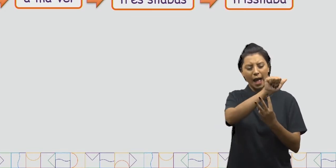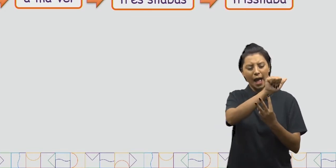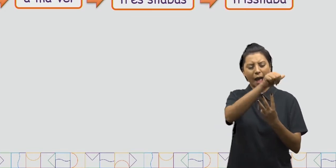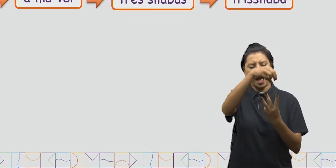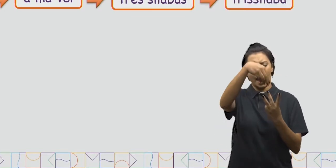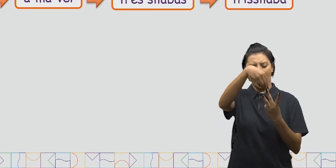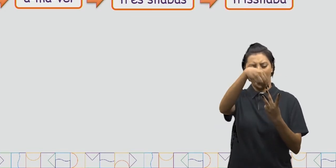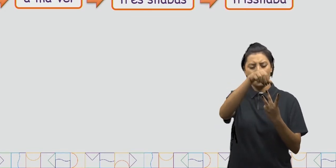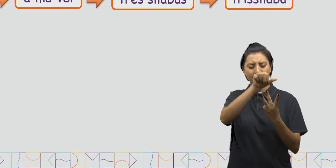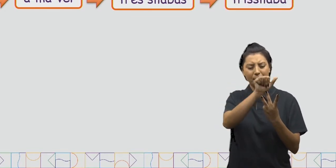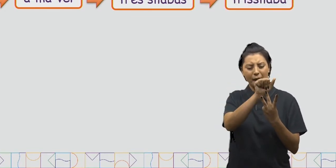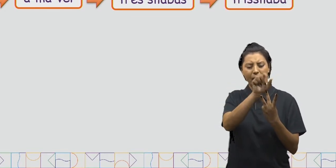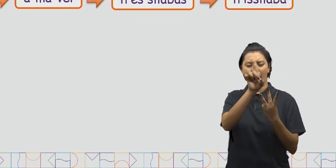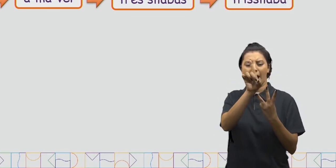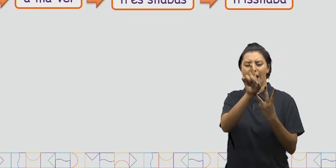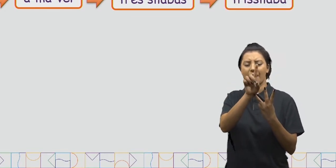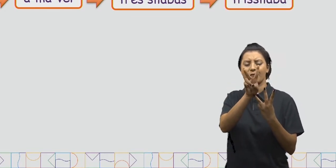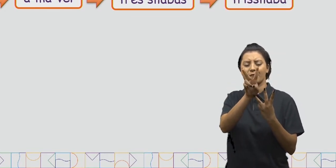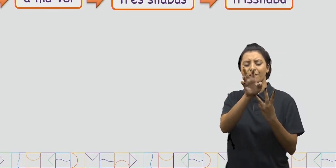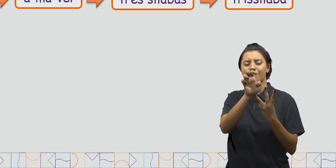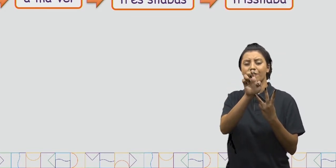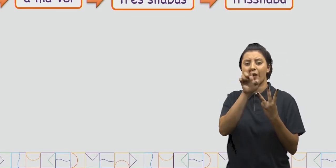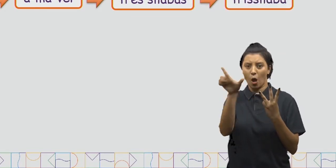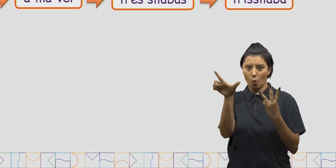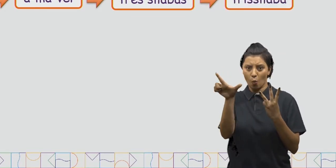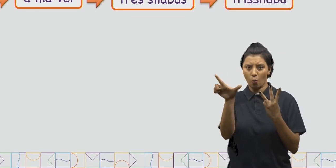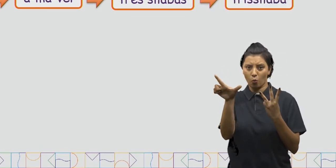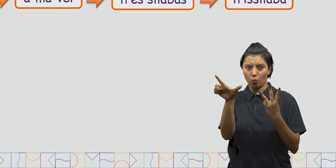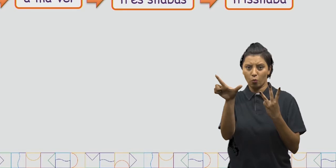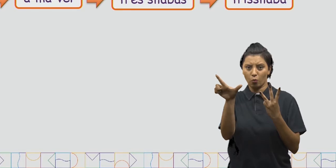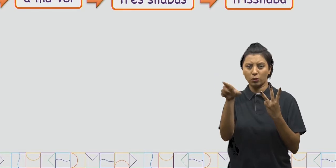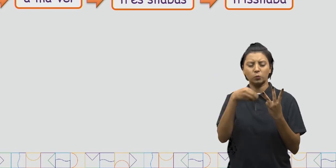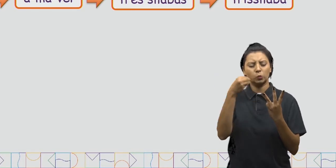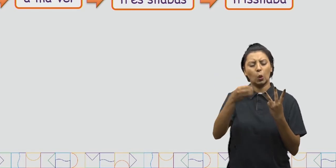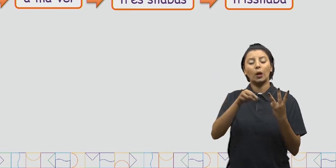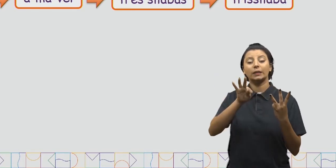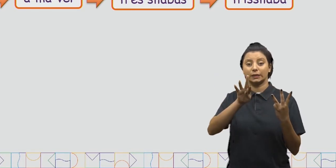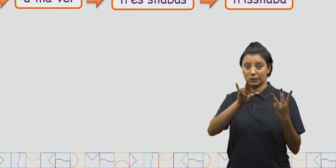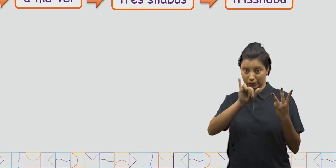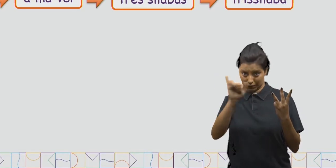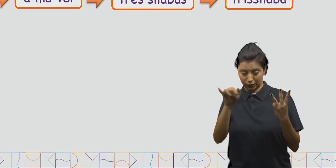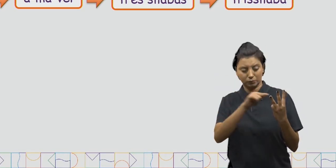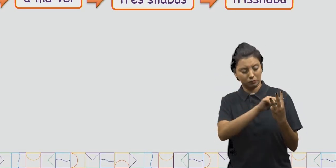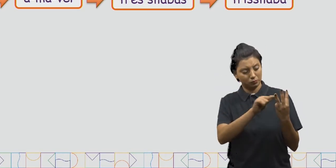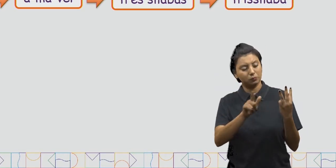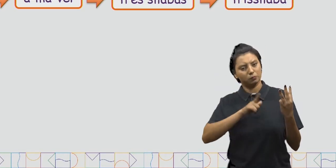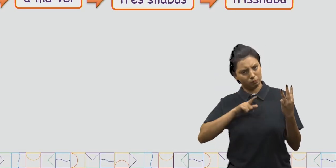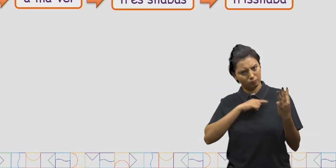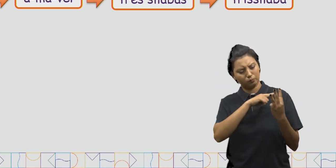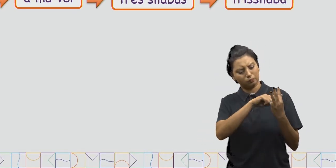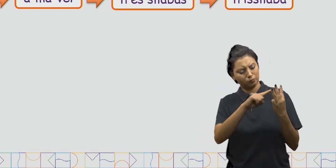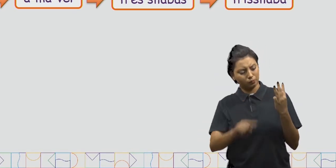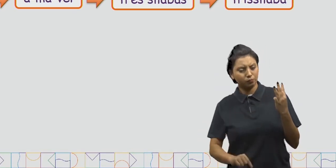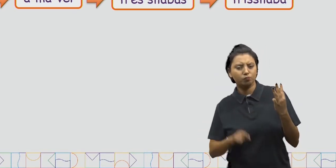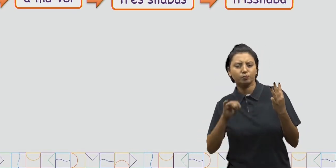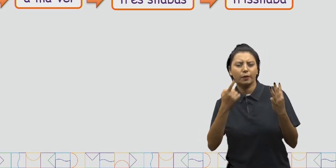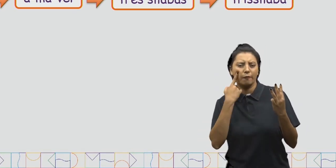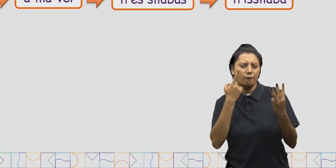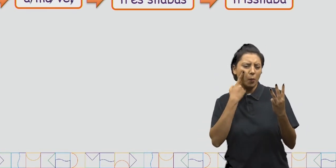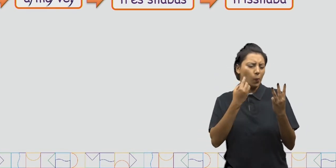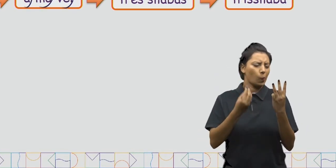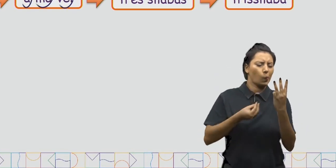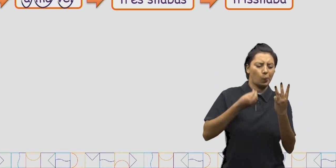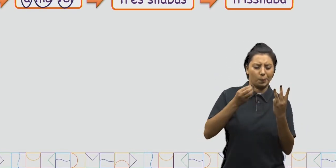que ela possui 3 sílabas. Ela é trissílaba. Se verificarmos a posição de cada sílaba de